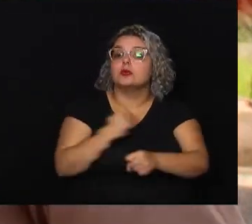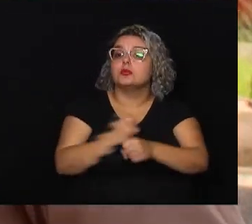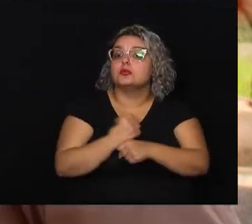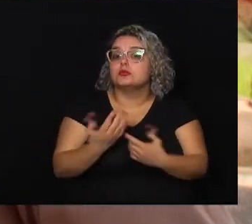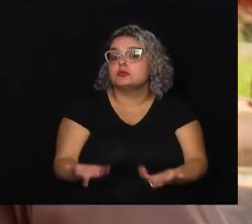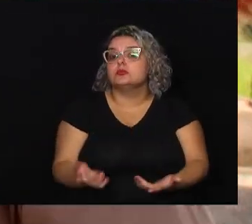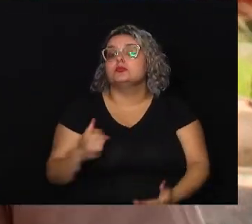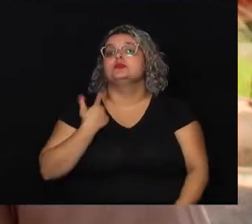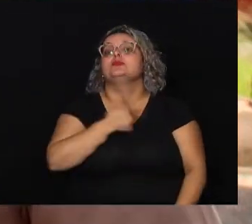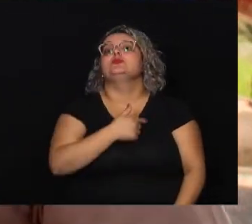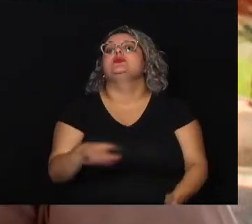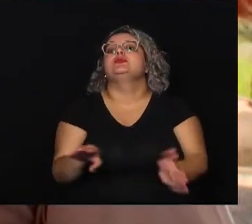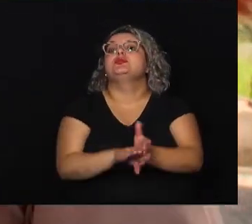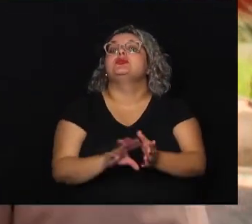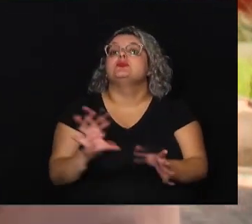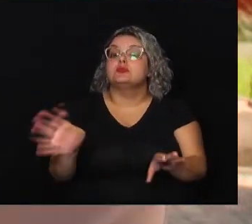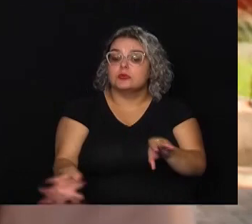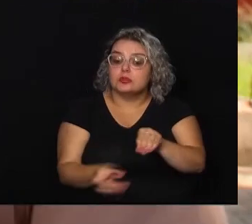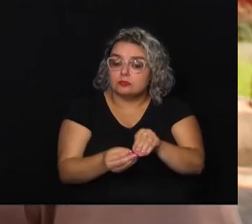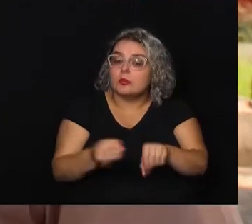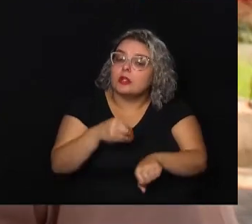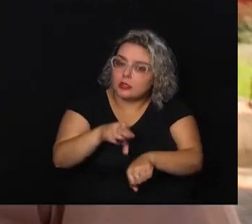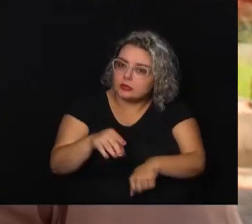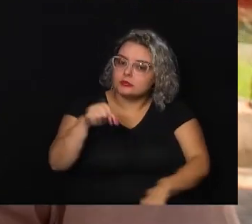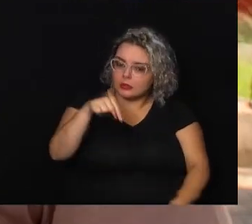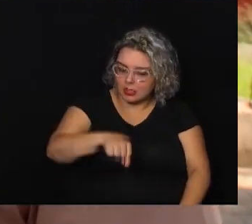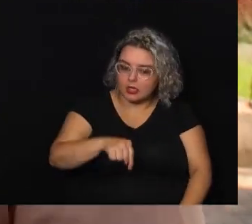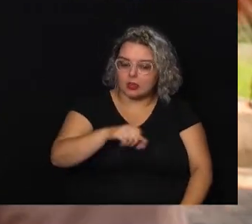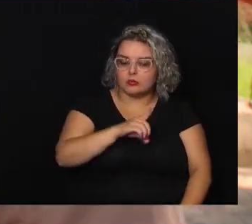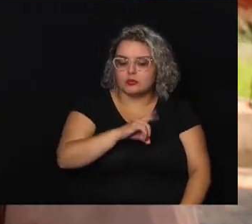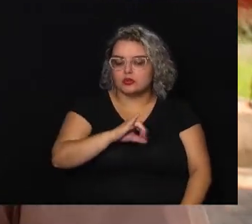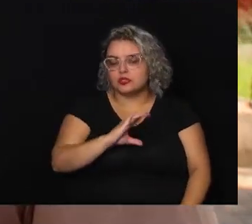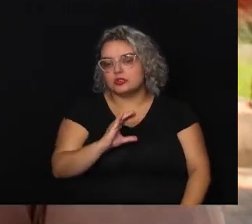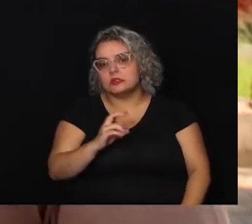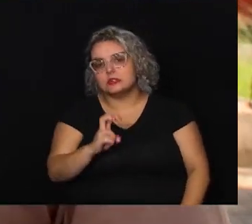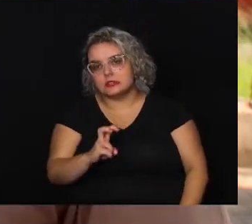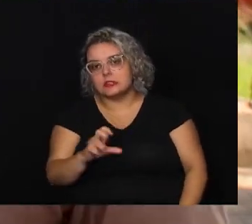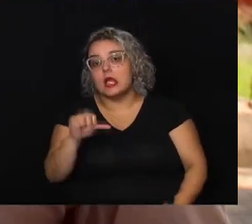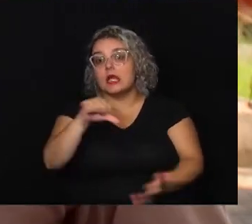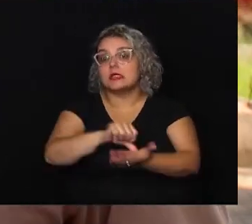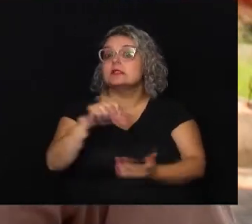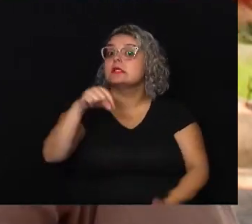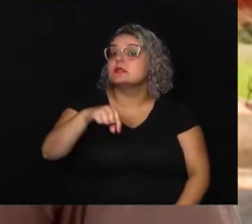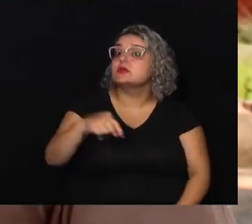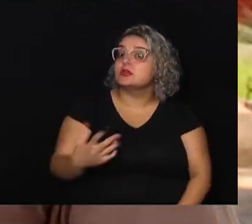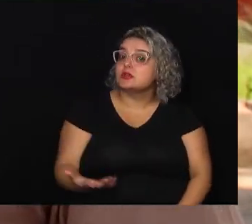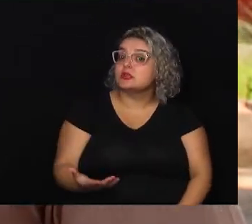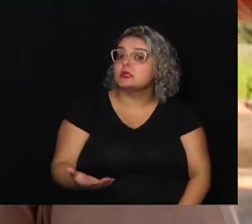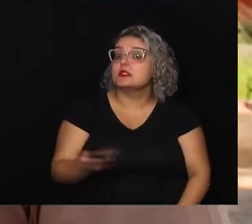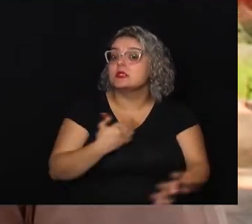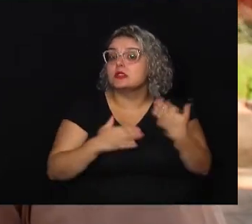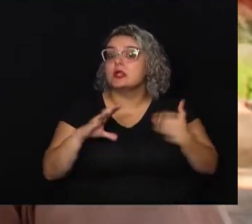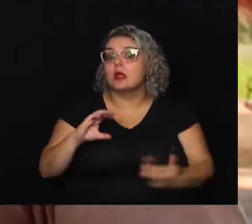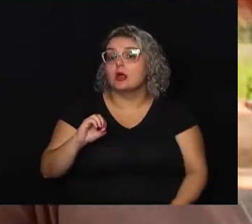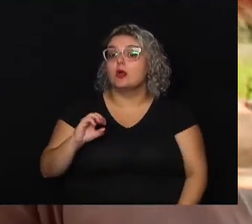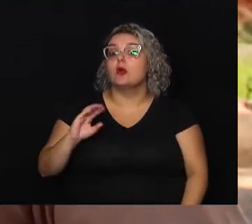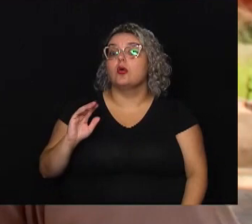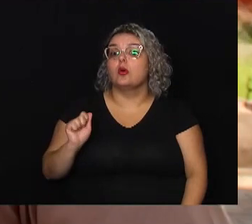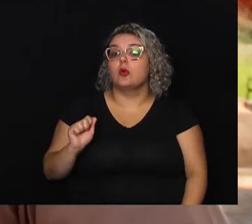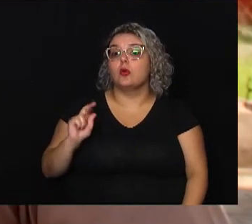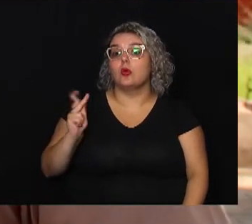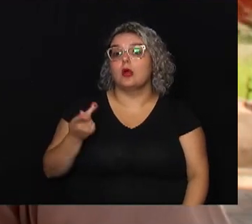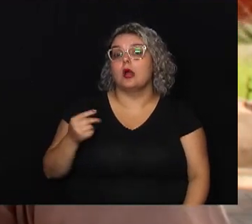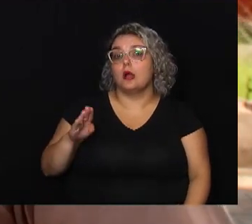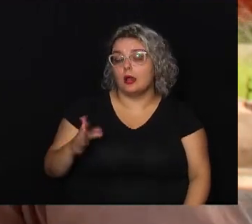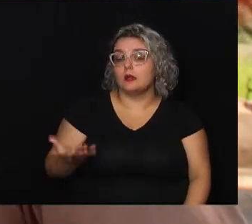nós chegamos à conclusão de fazer a indicação aqui para o DIC 5, nessa sede aqui, que era da Coab, que foi destinado à Prefeitura